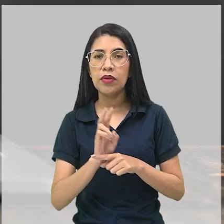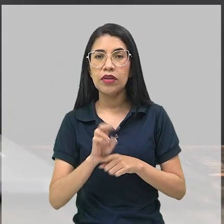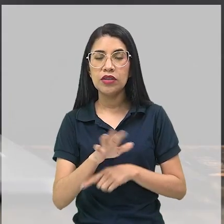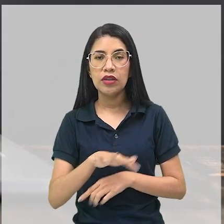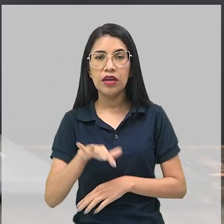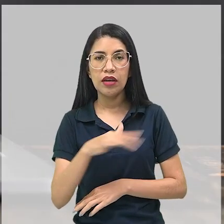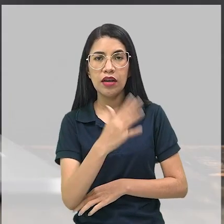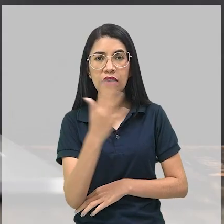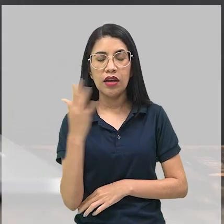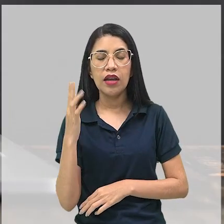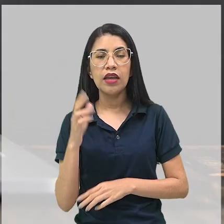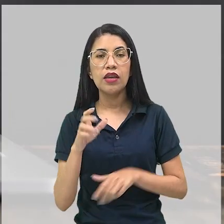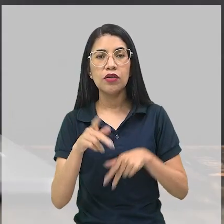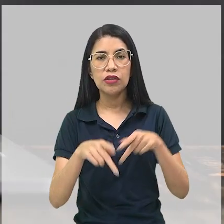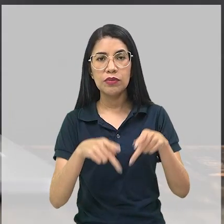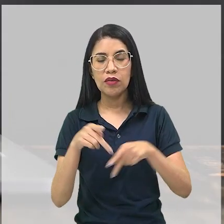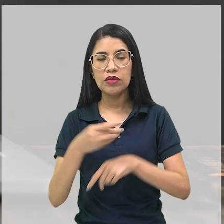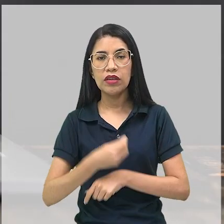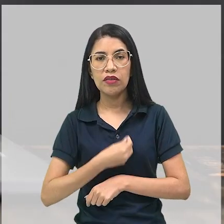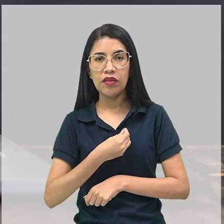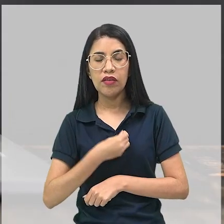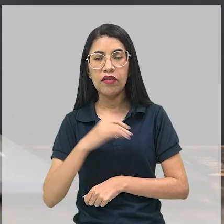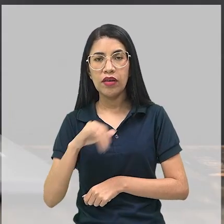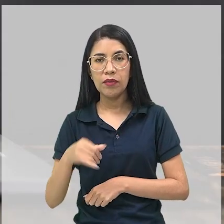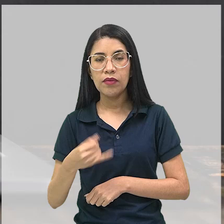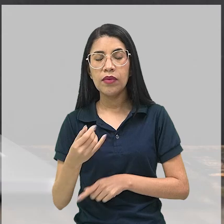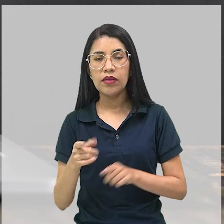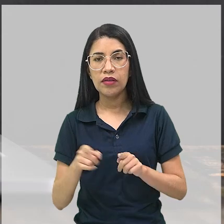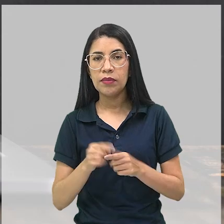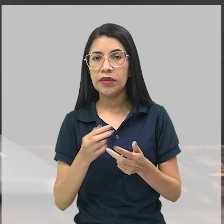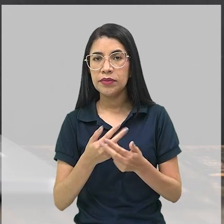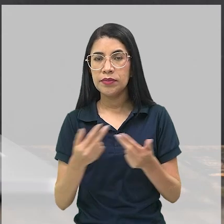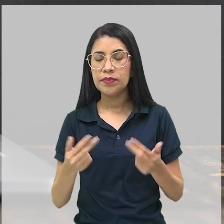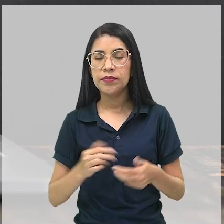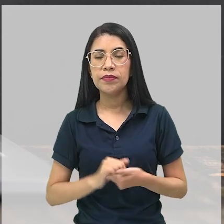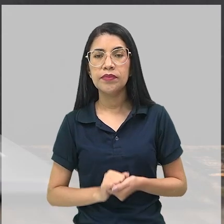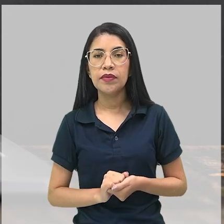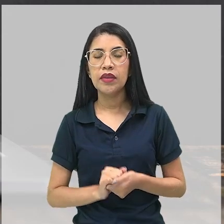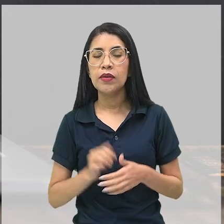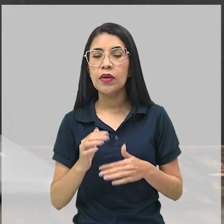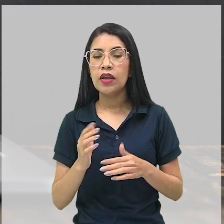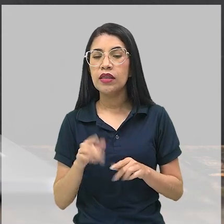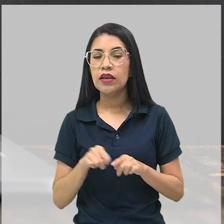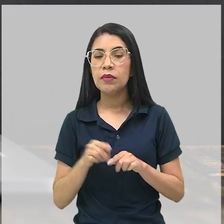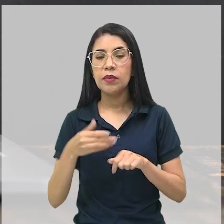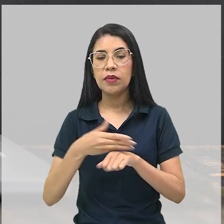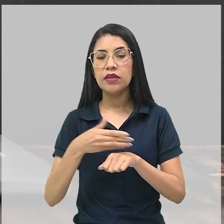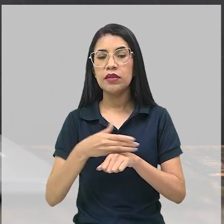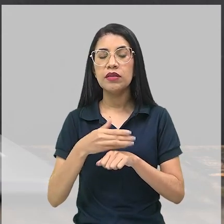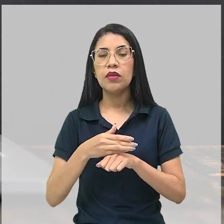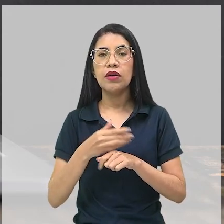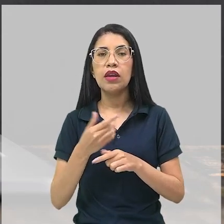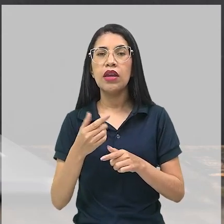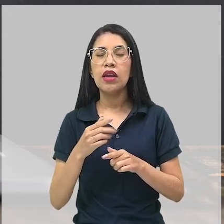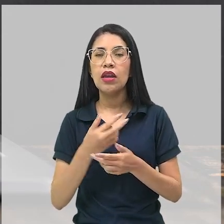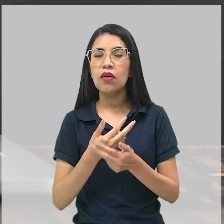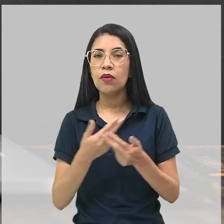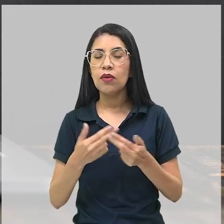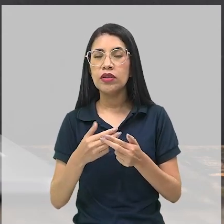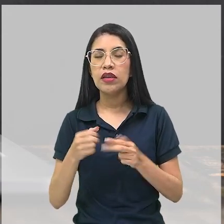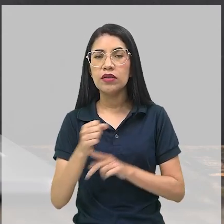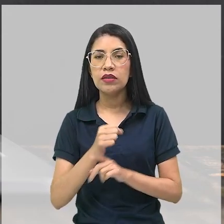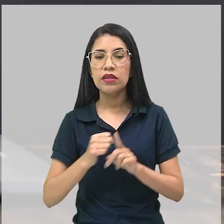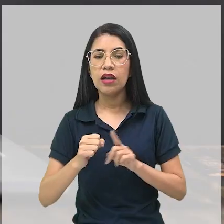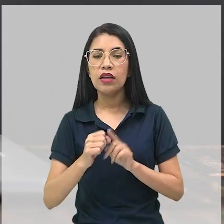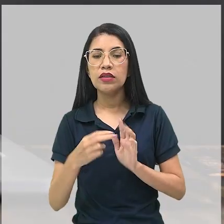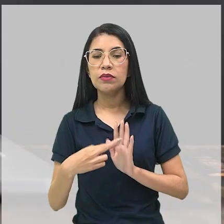povos, que dela usufrui e precisam. Seu envolvimento em questões sociais e ambientais reflete a visão